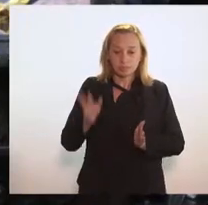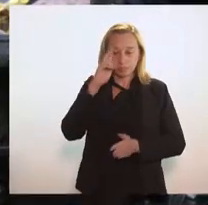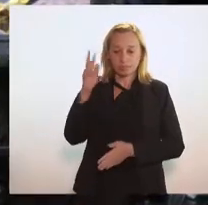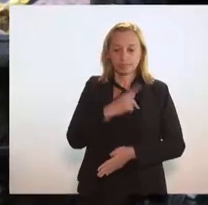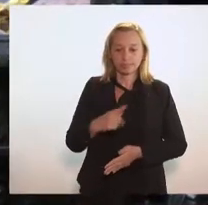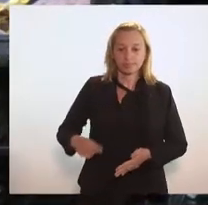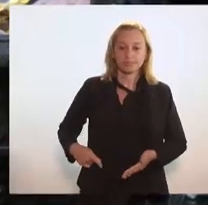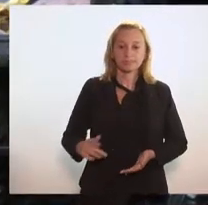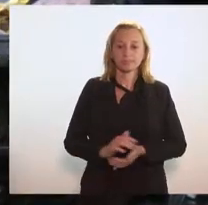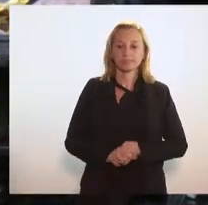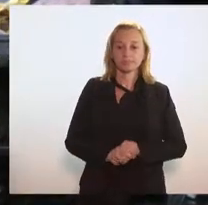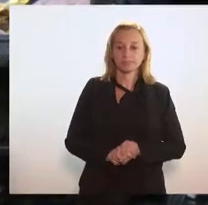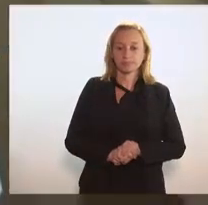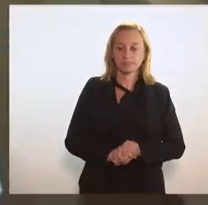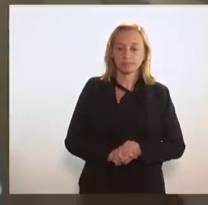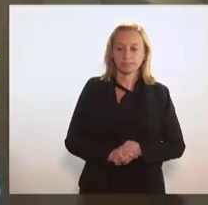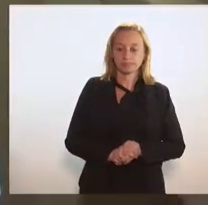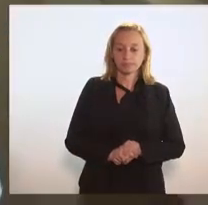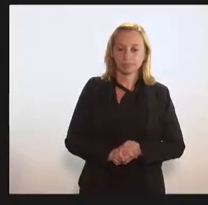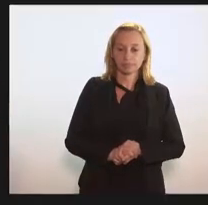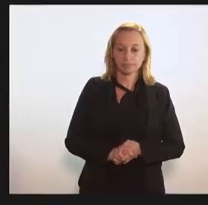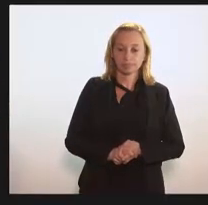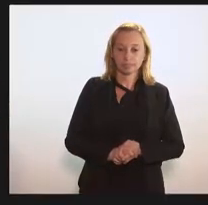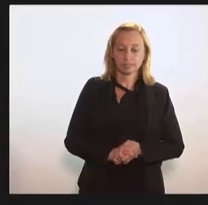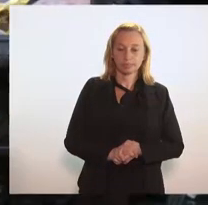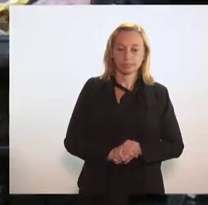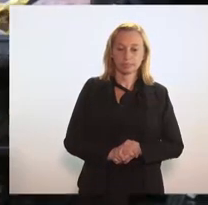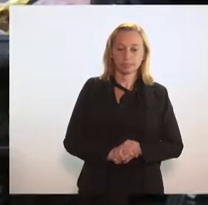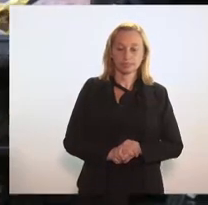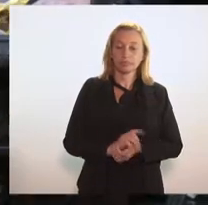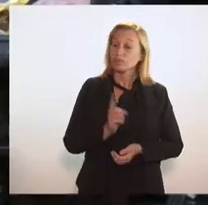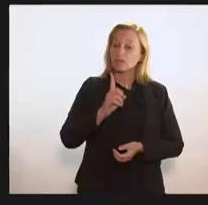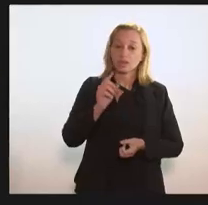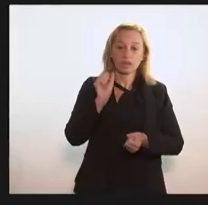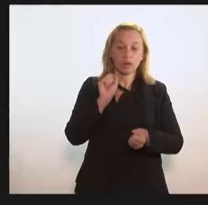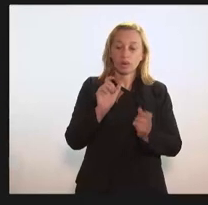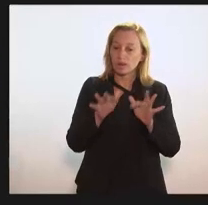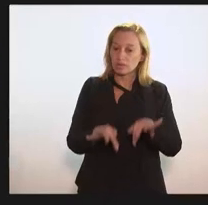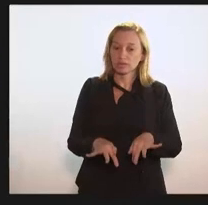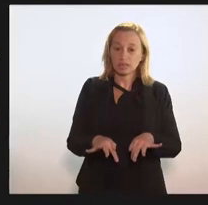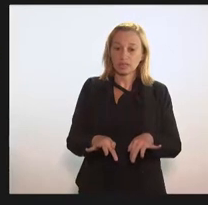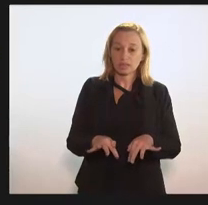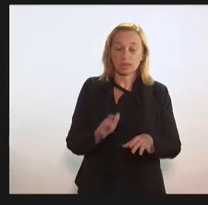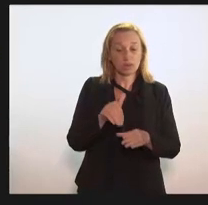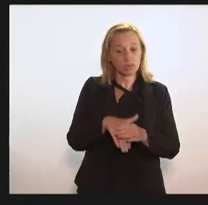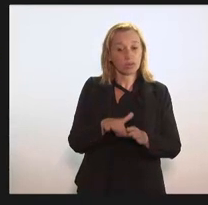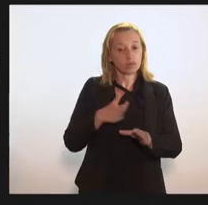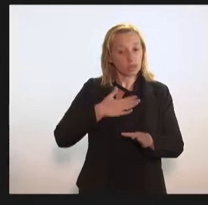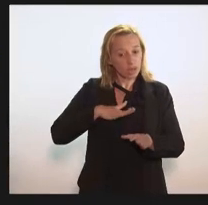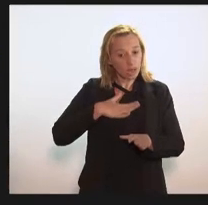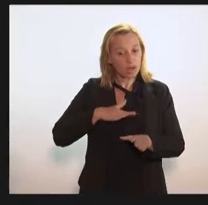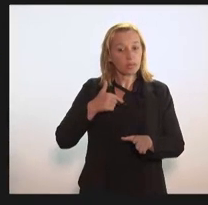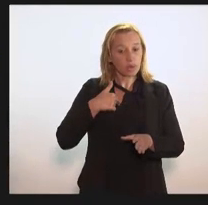do presidente corre ouvir o Márcio depois eu não gravei um voto